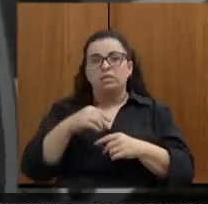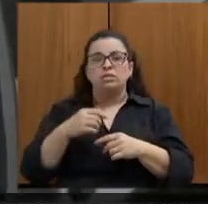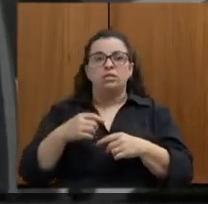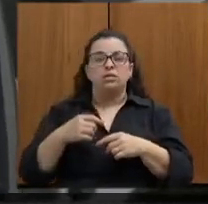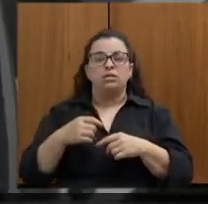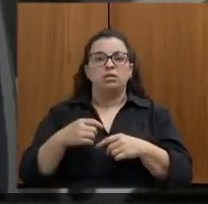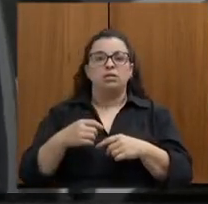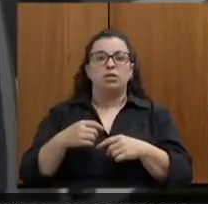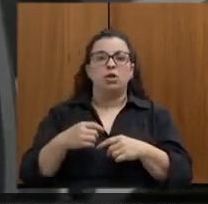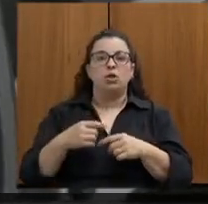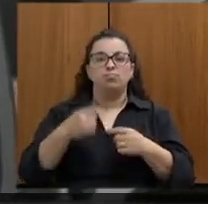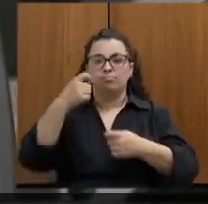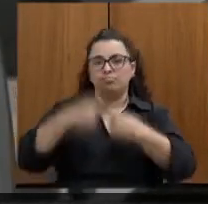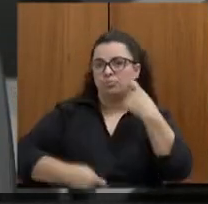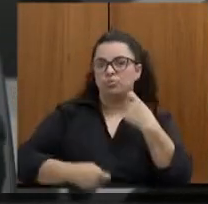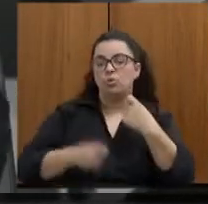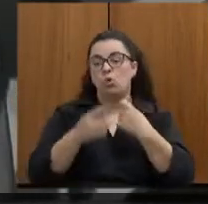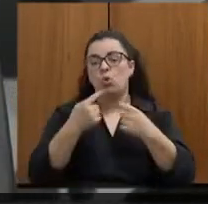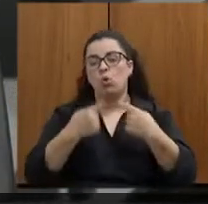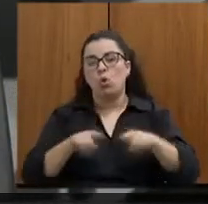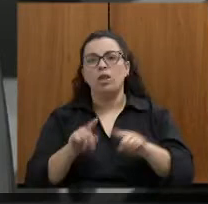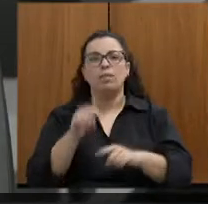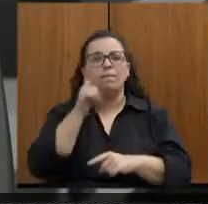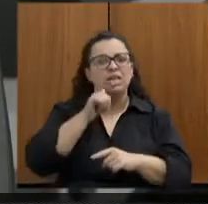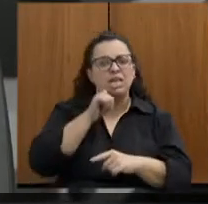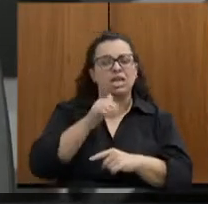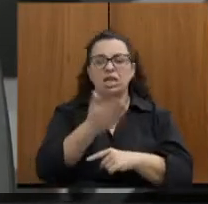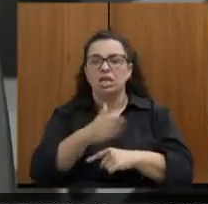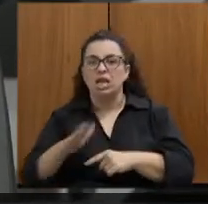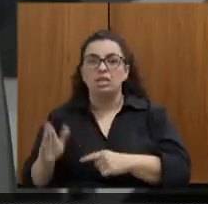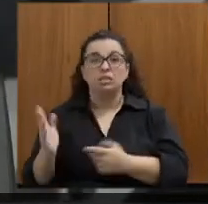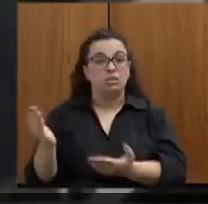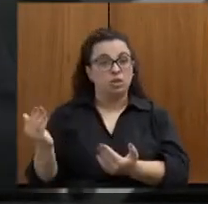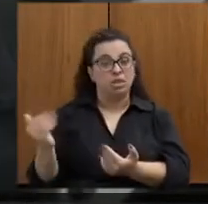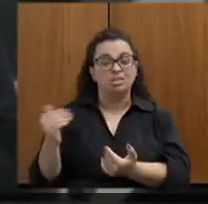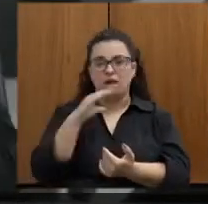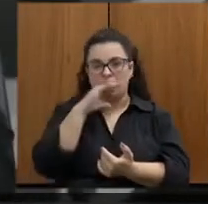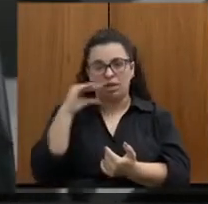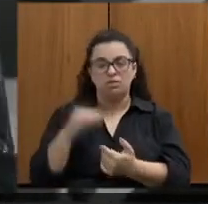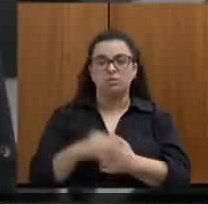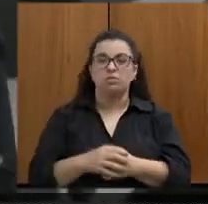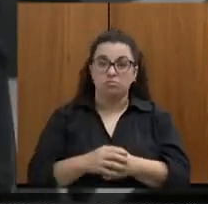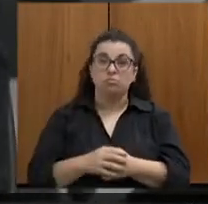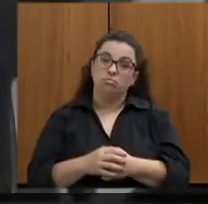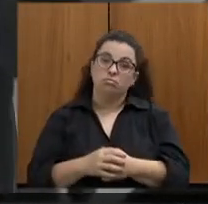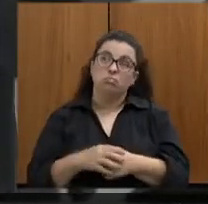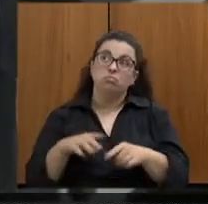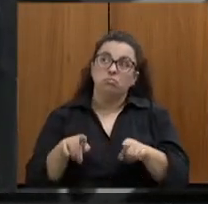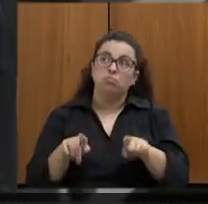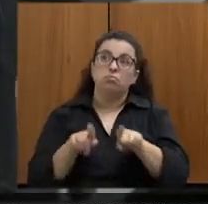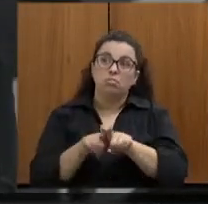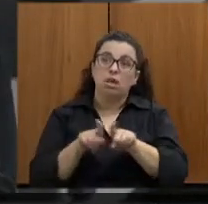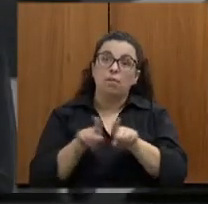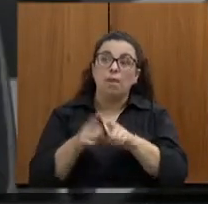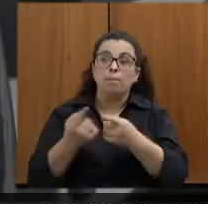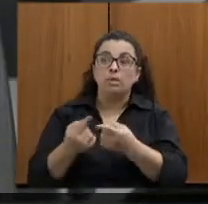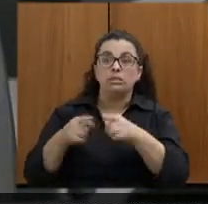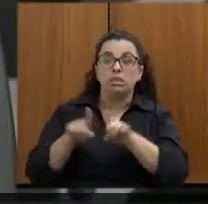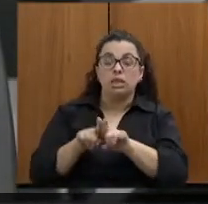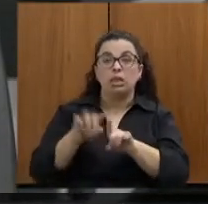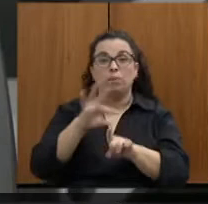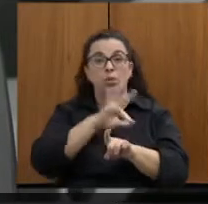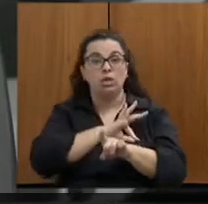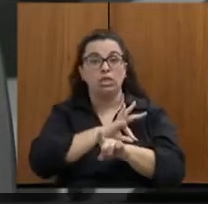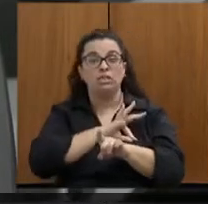crianças e adolescentes, né? Inclusive, contando aí com a parceria da Polícia Federal, da Rodoviária, né, Federal, para